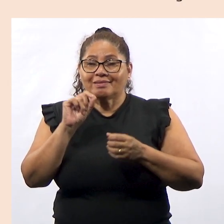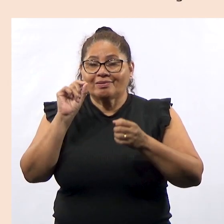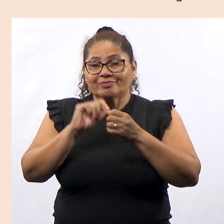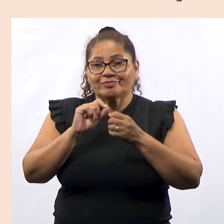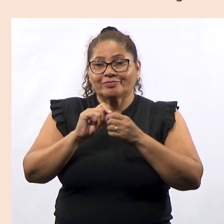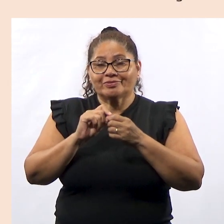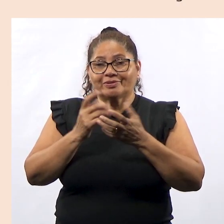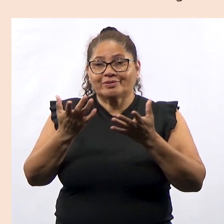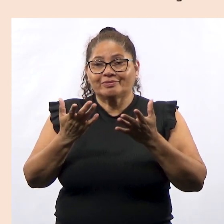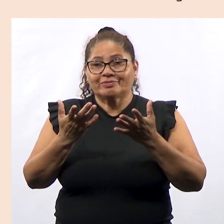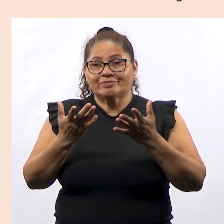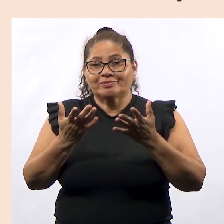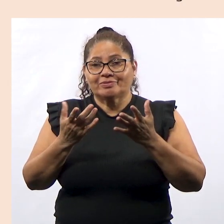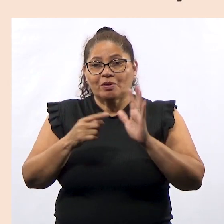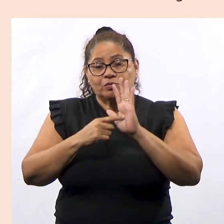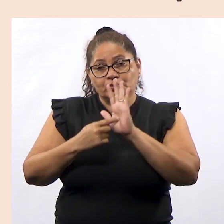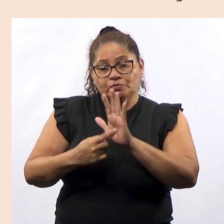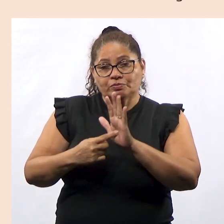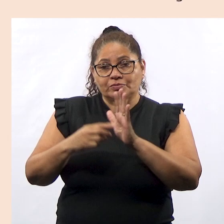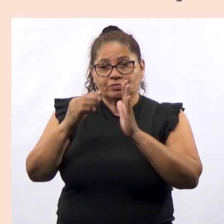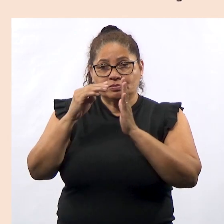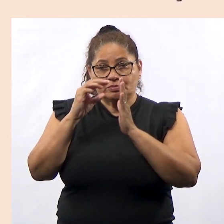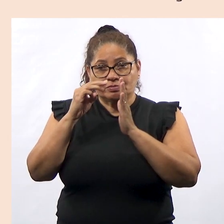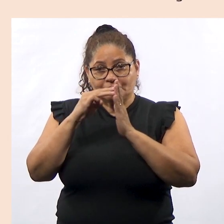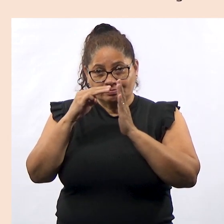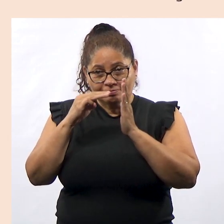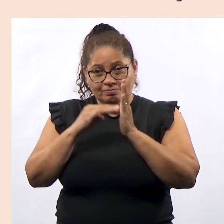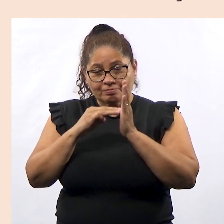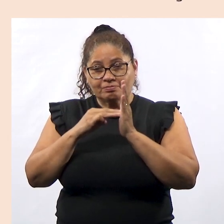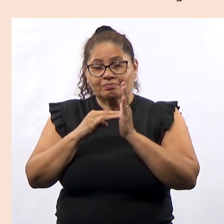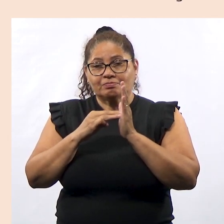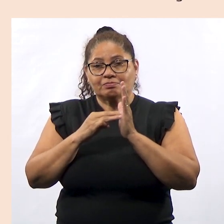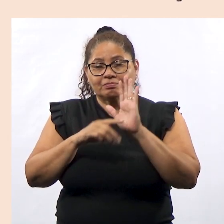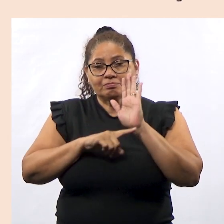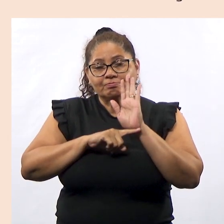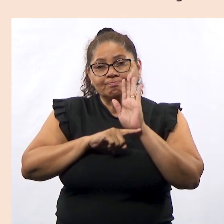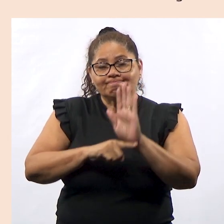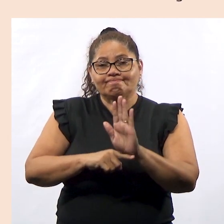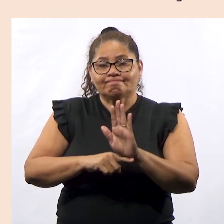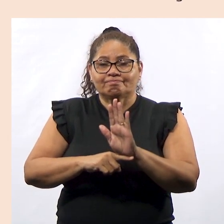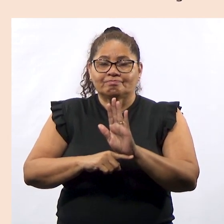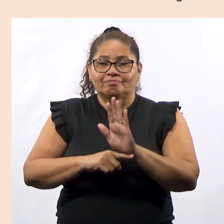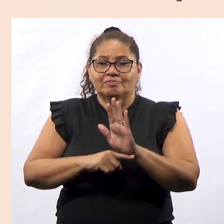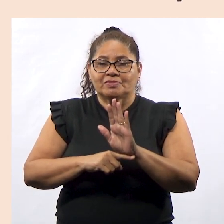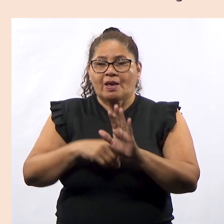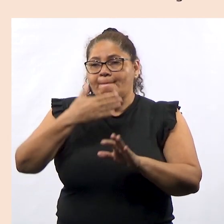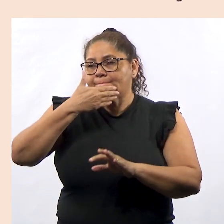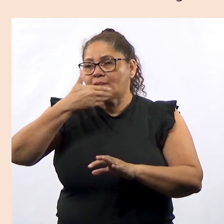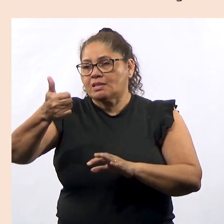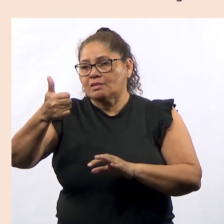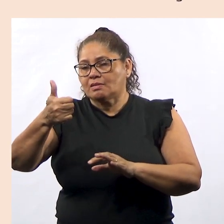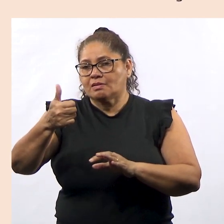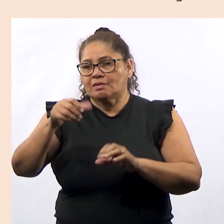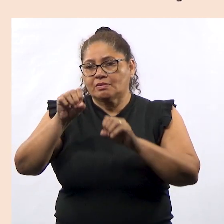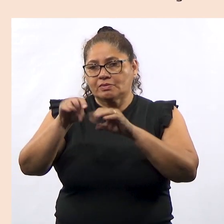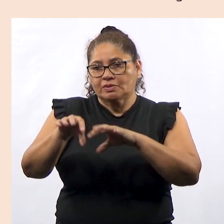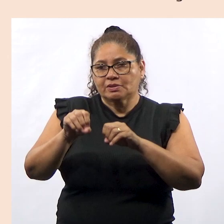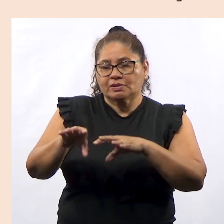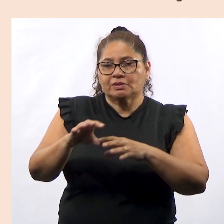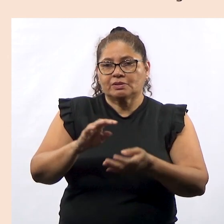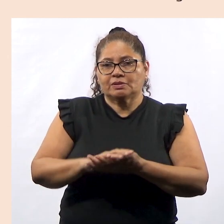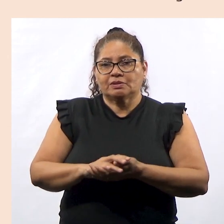reproduzível, transmissível. Por isso, o método ou métodos que ajudam a tornar